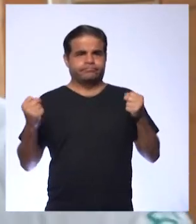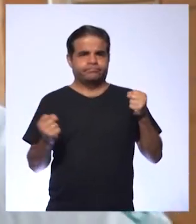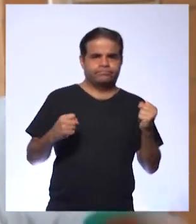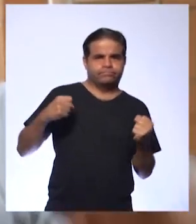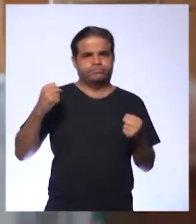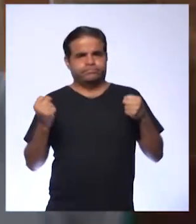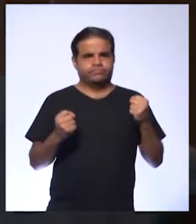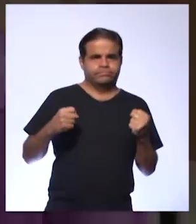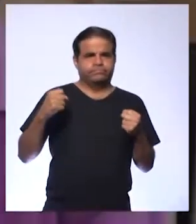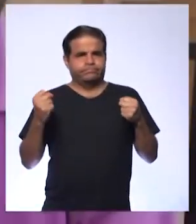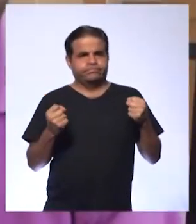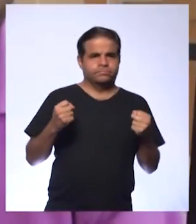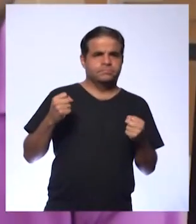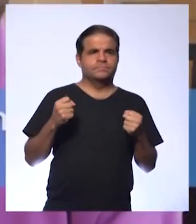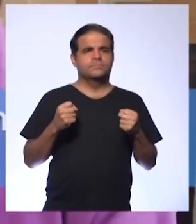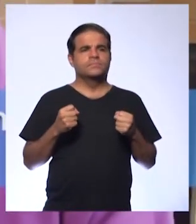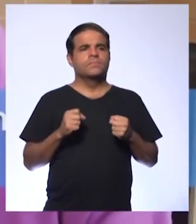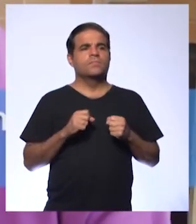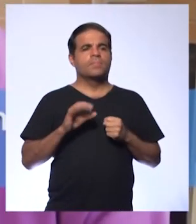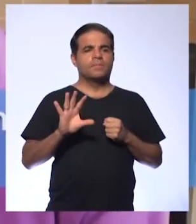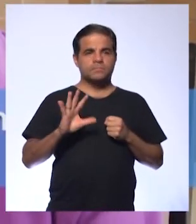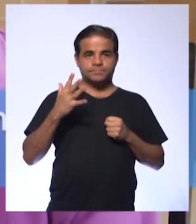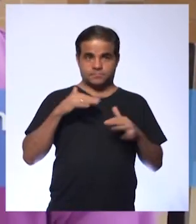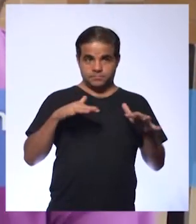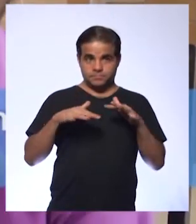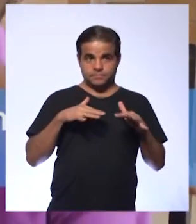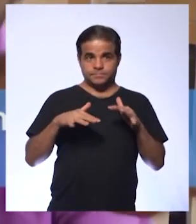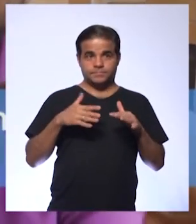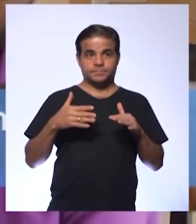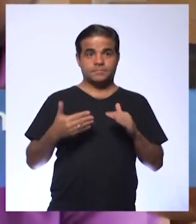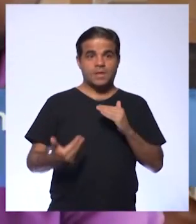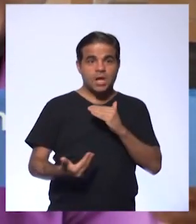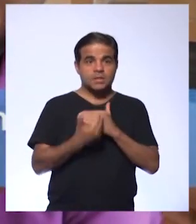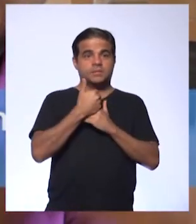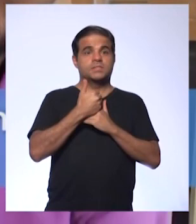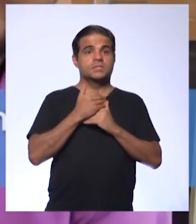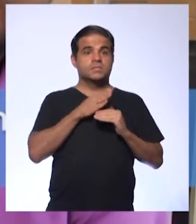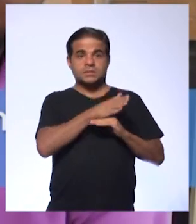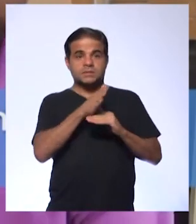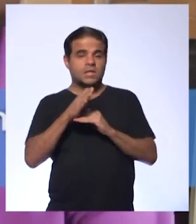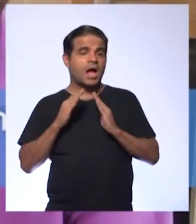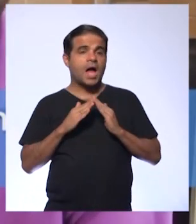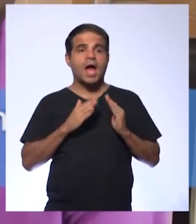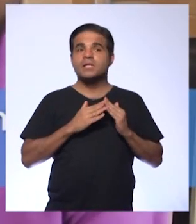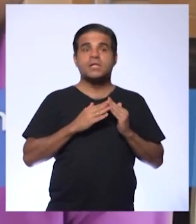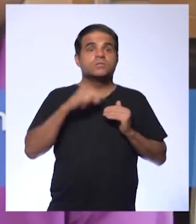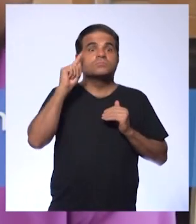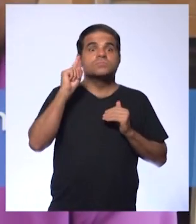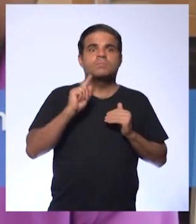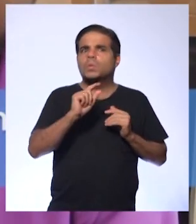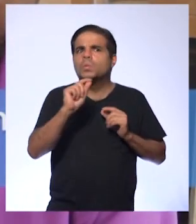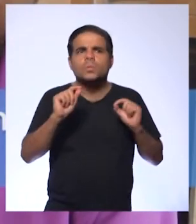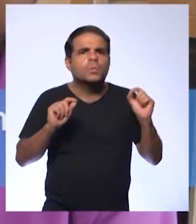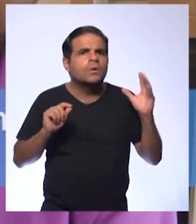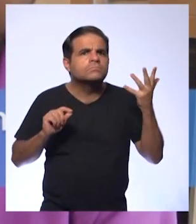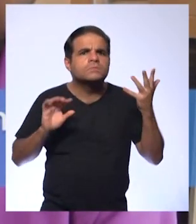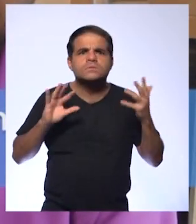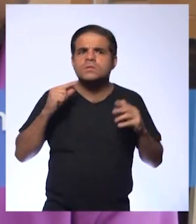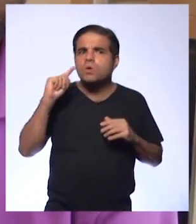Desse jeito. Quando aconteceu o terremoto, eles entraram dentro das casas. A gente não sabia o que estava